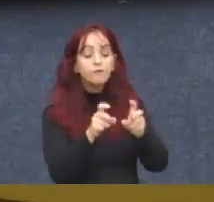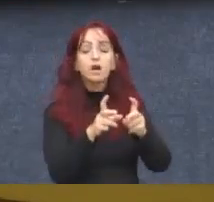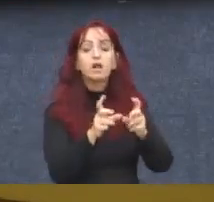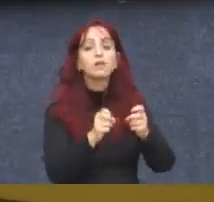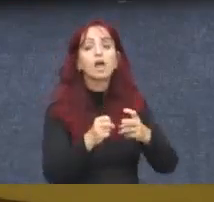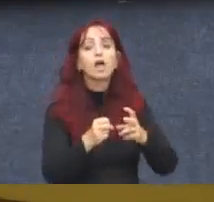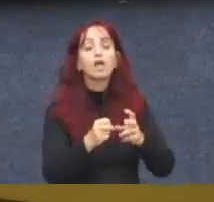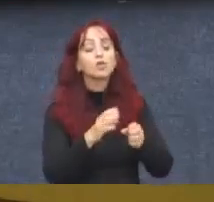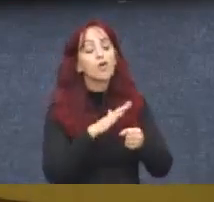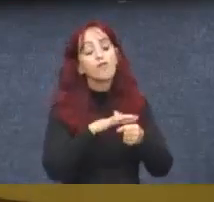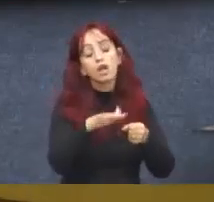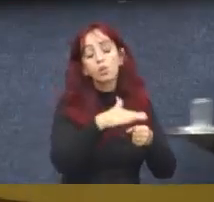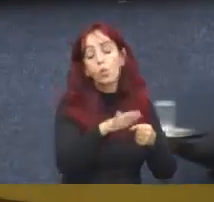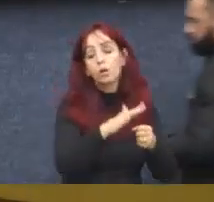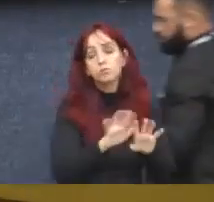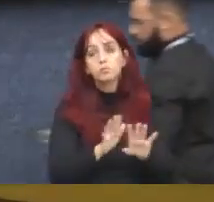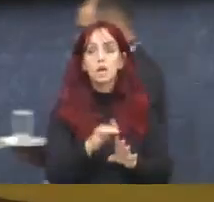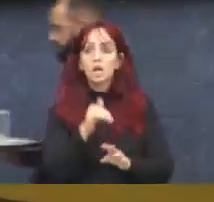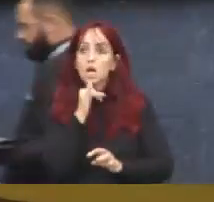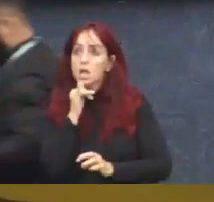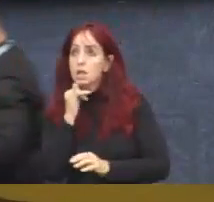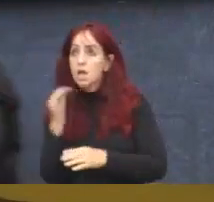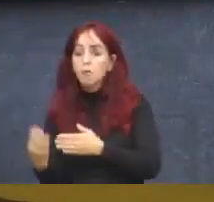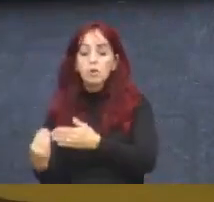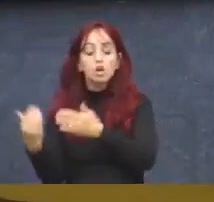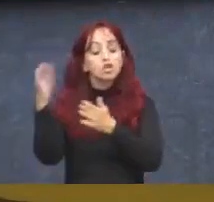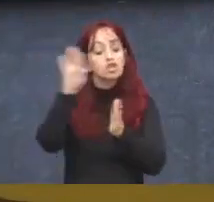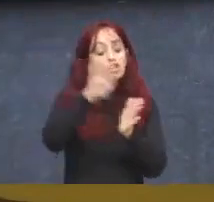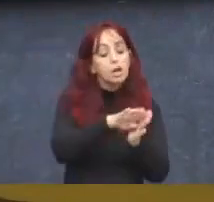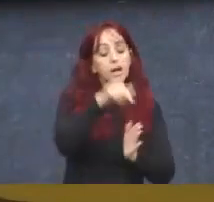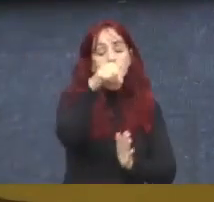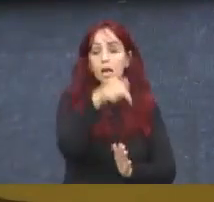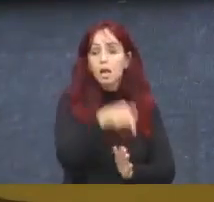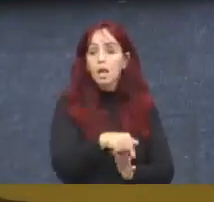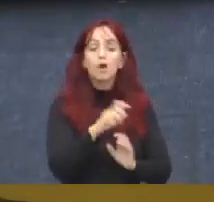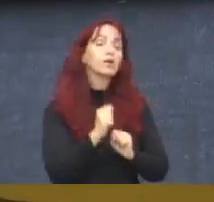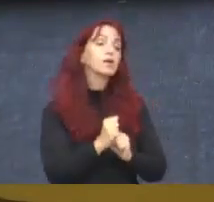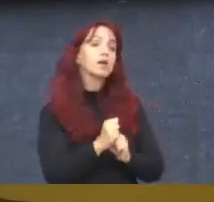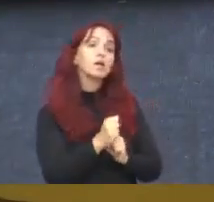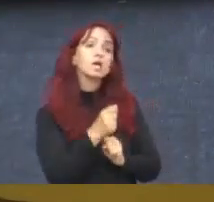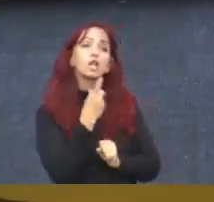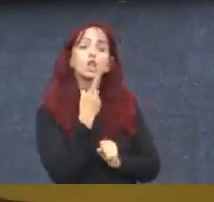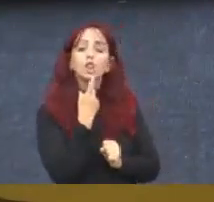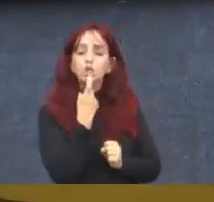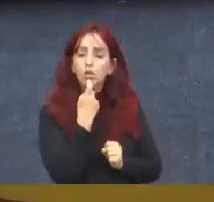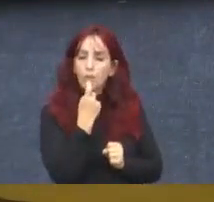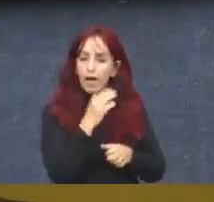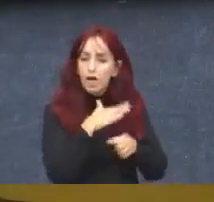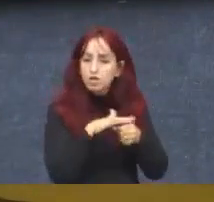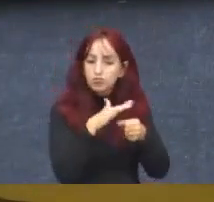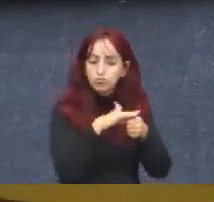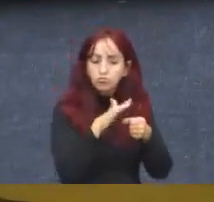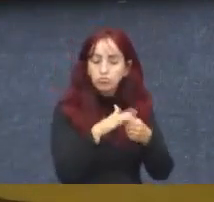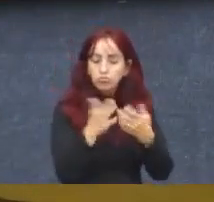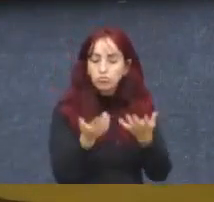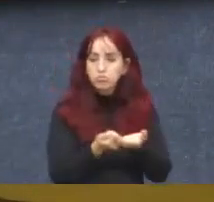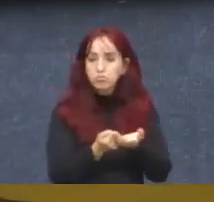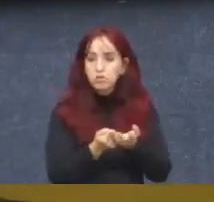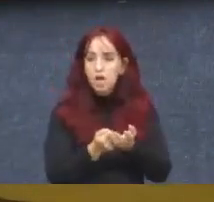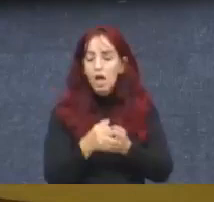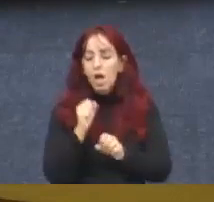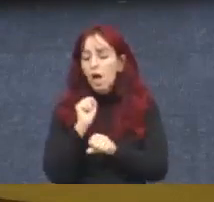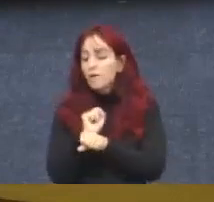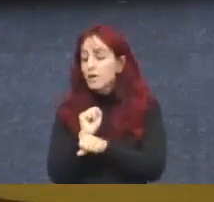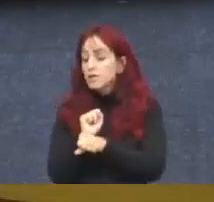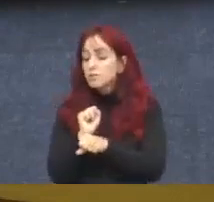repente, no simples manejo ali, ele amassa. Vai esperar um técnico, a vigilância sanitária, para avaliar se você pode